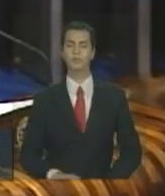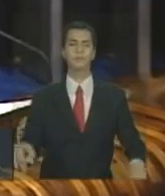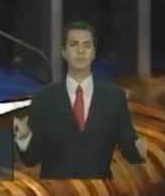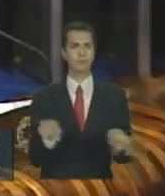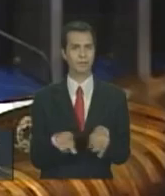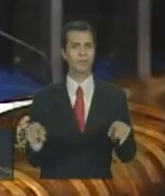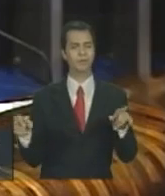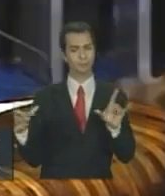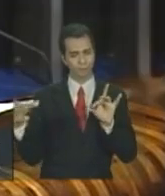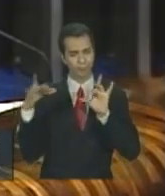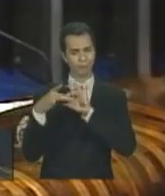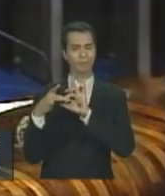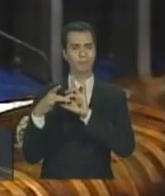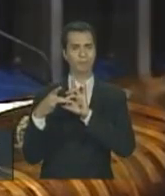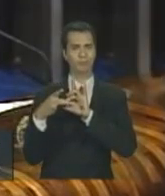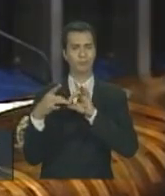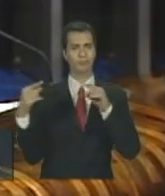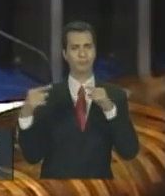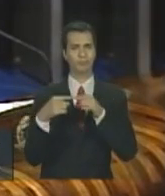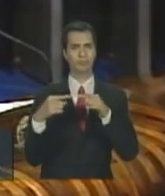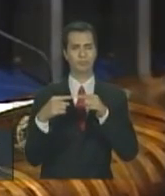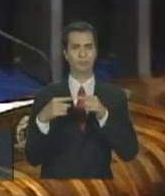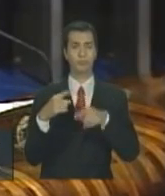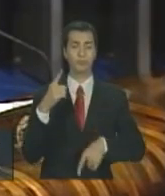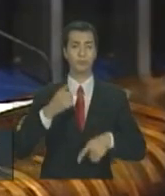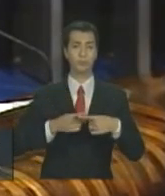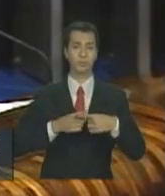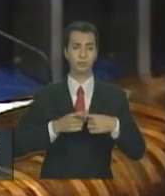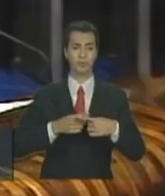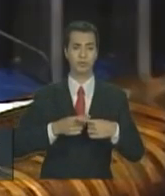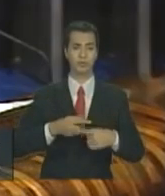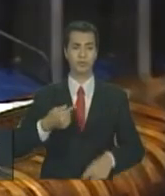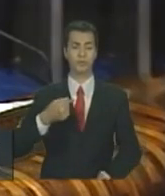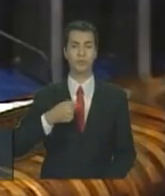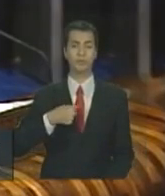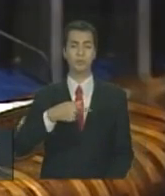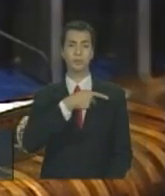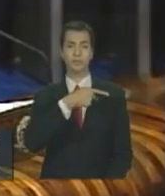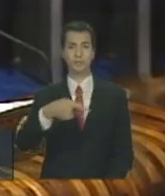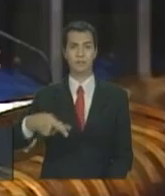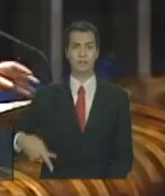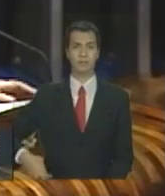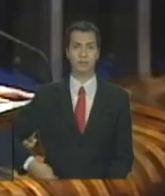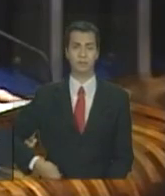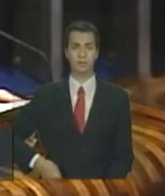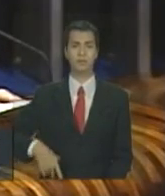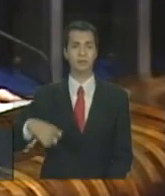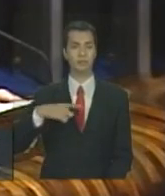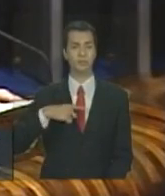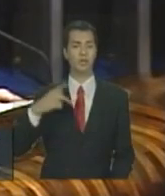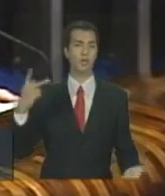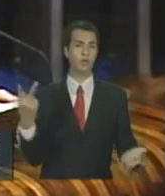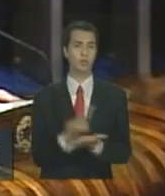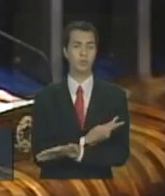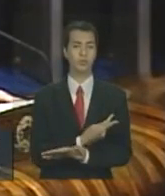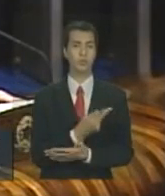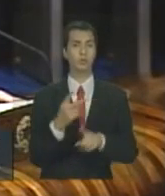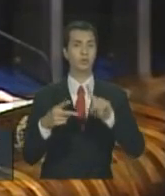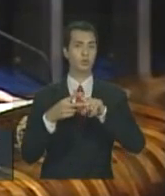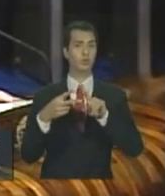na verdade, a presidência da República é fruto de dois processos: